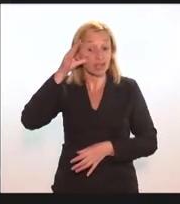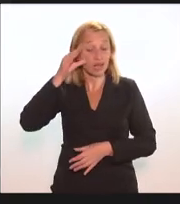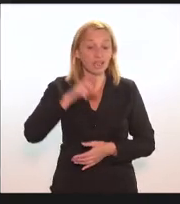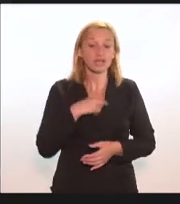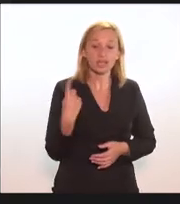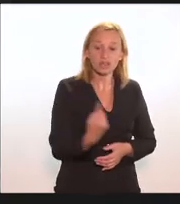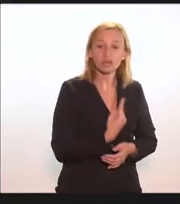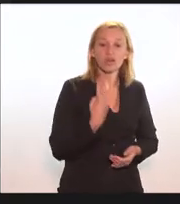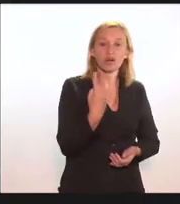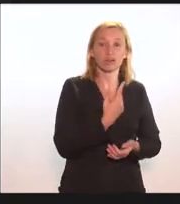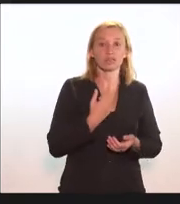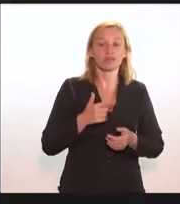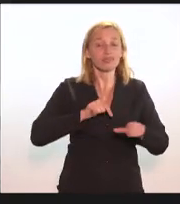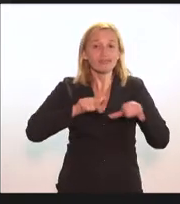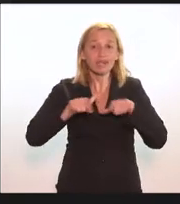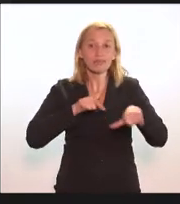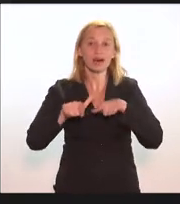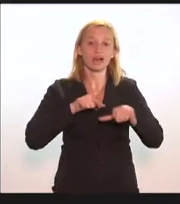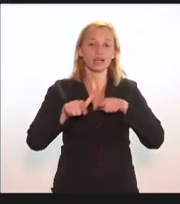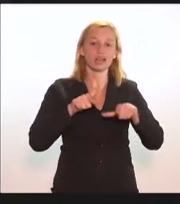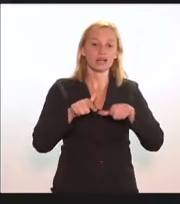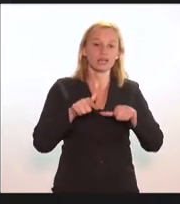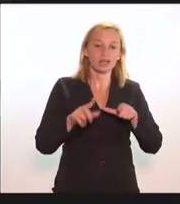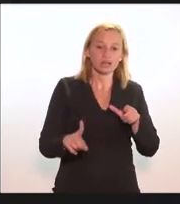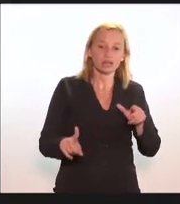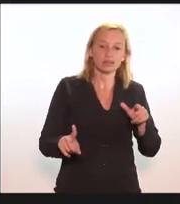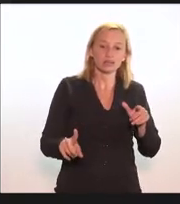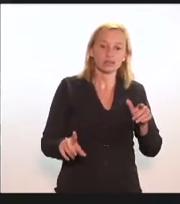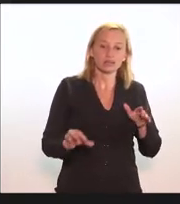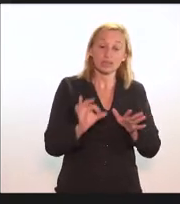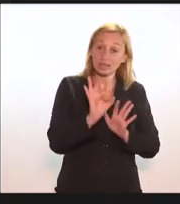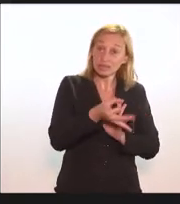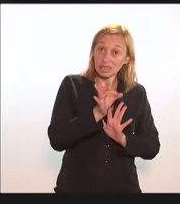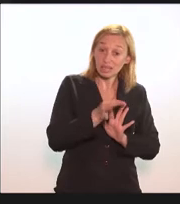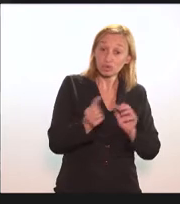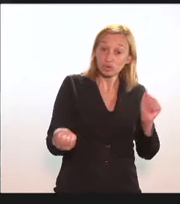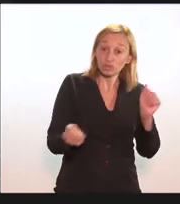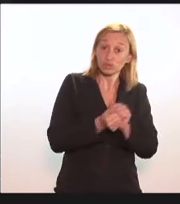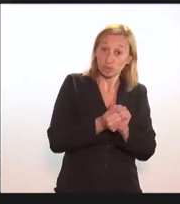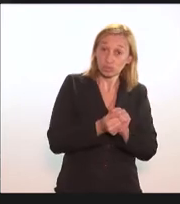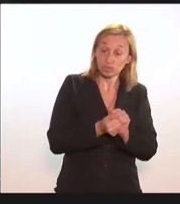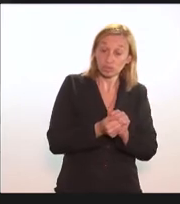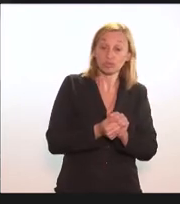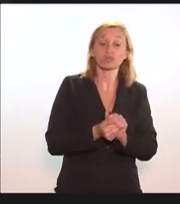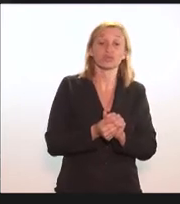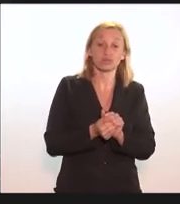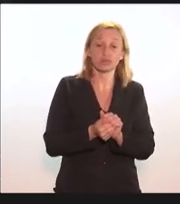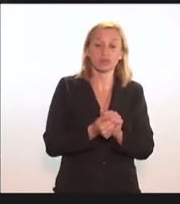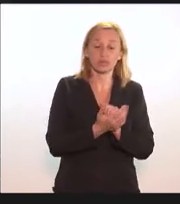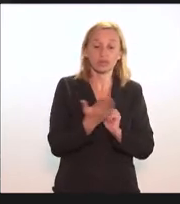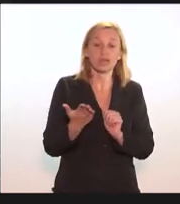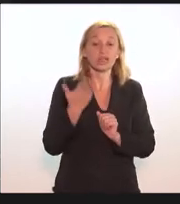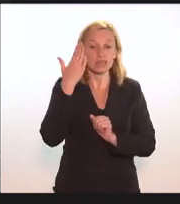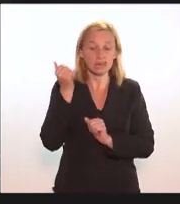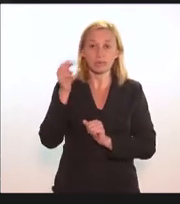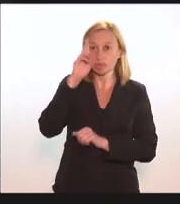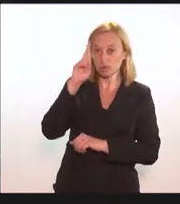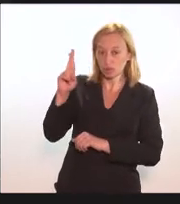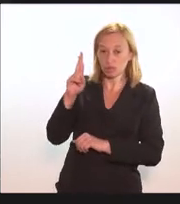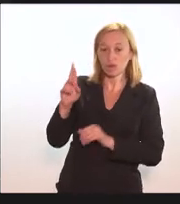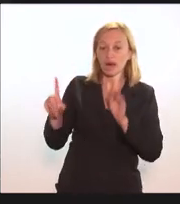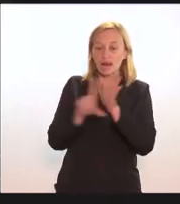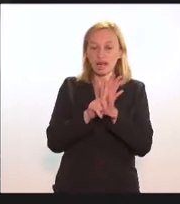gente venha a trabalhar com alíquota efetiva e que até mesmo, como sabe bem o senhor, que a